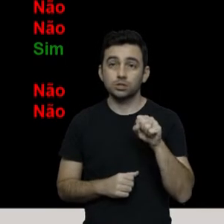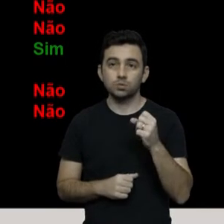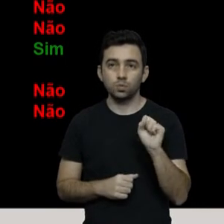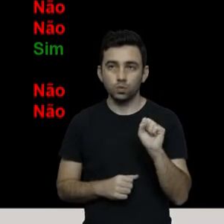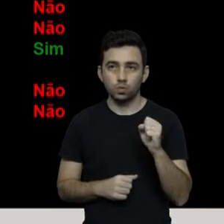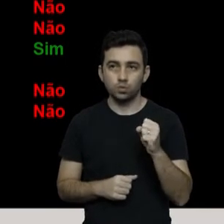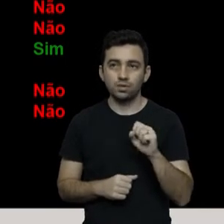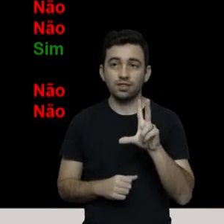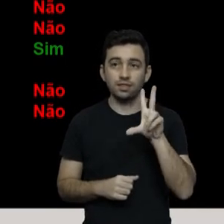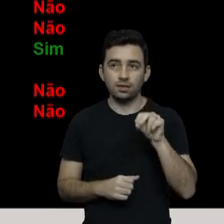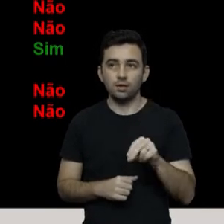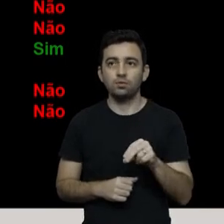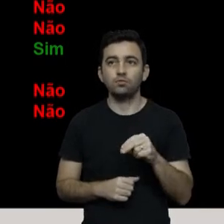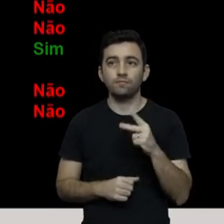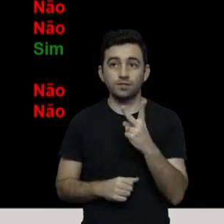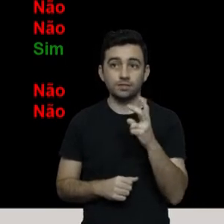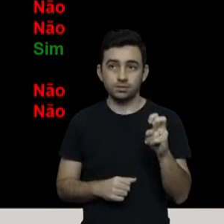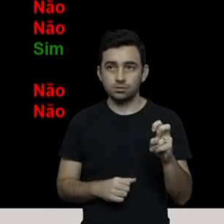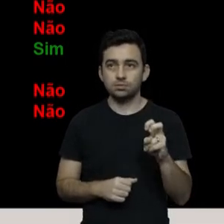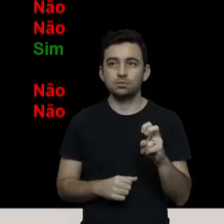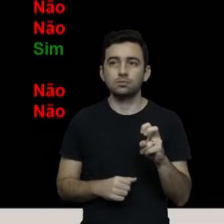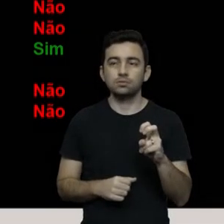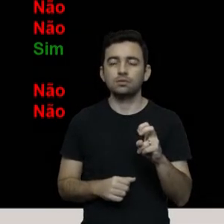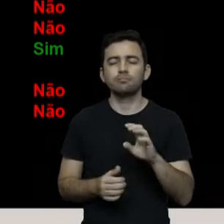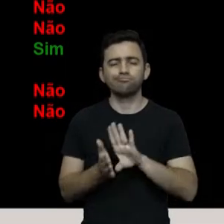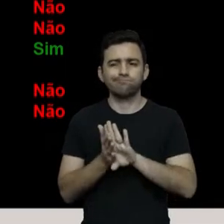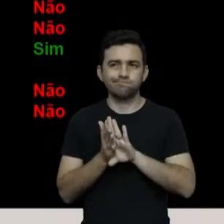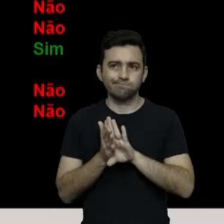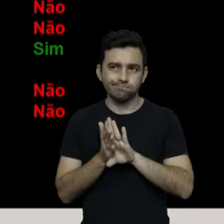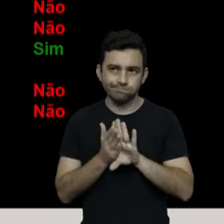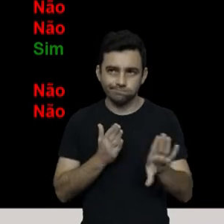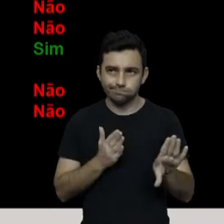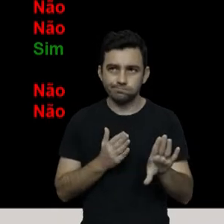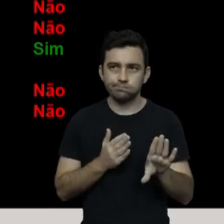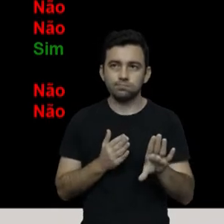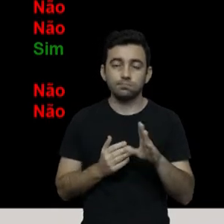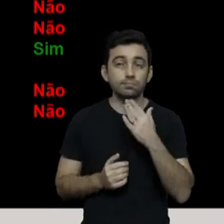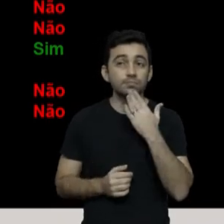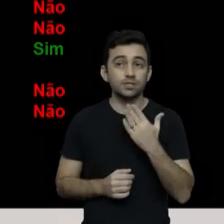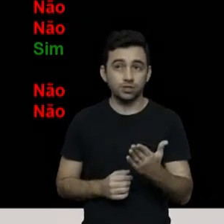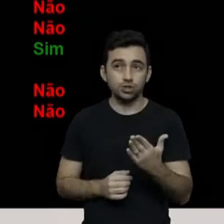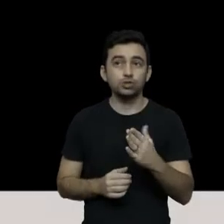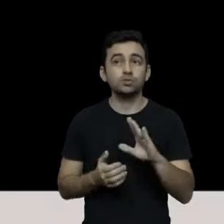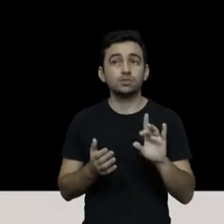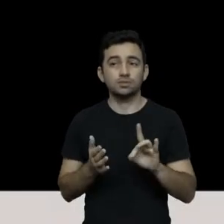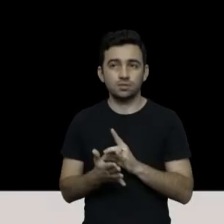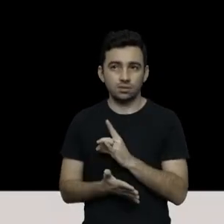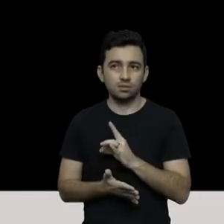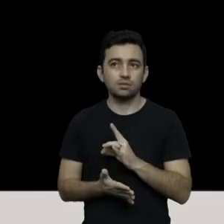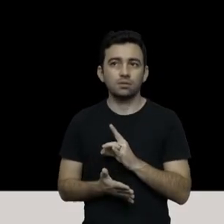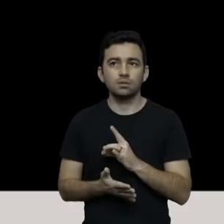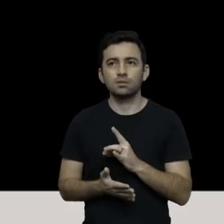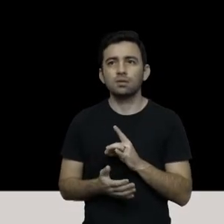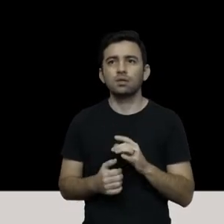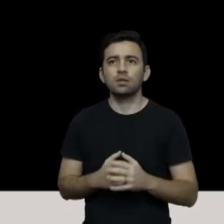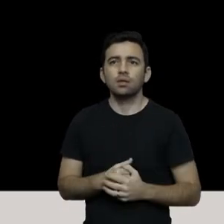voto não 25 está rejeitado o pedido de destaque da